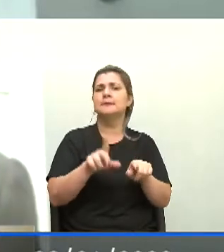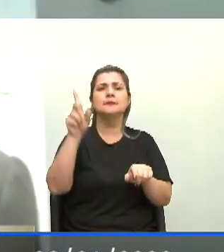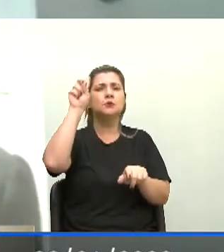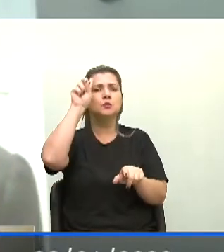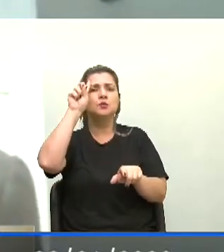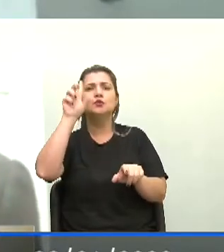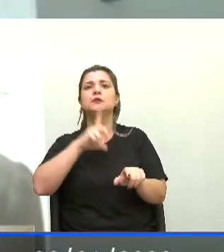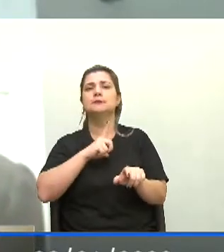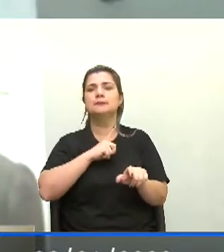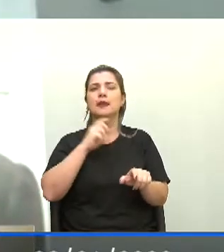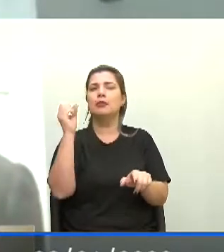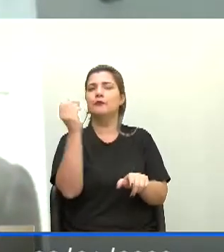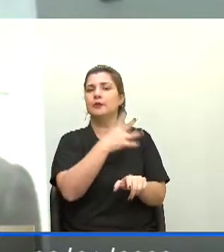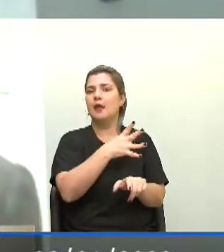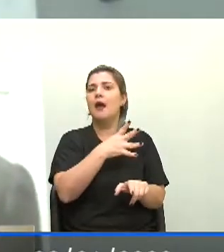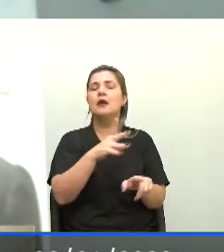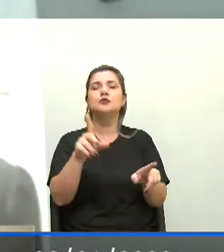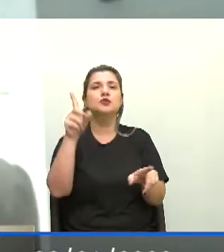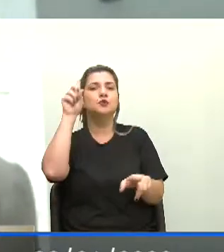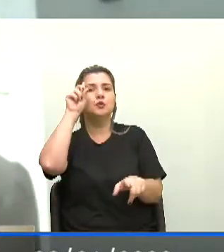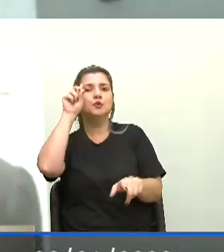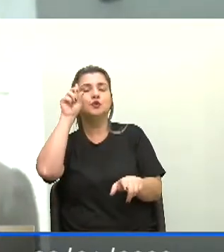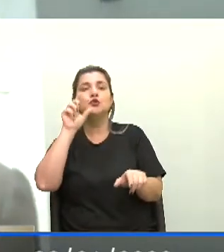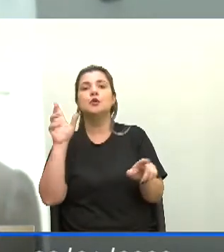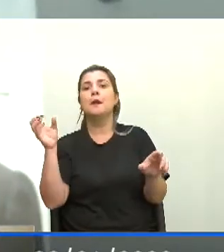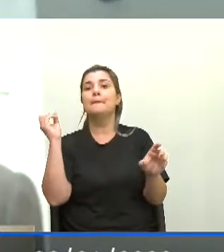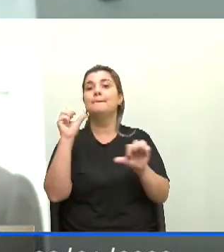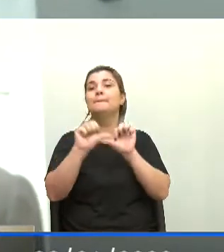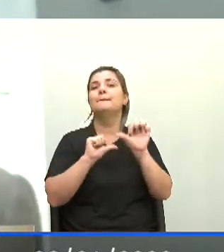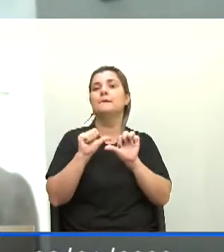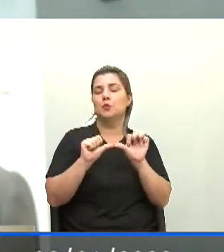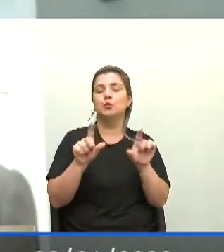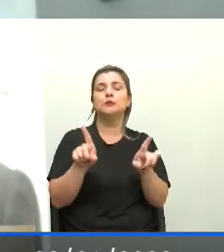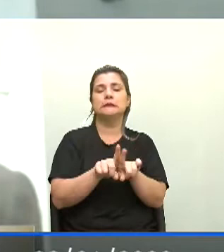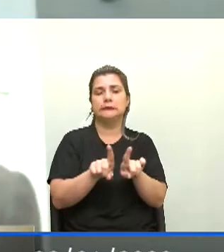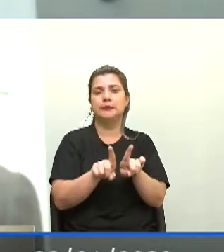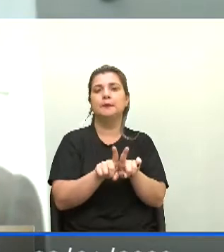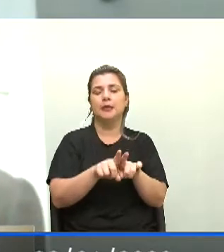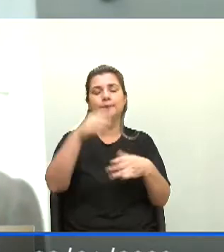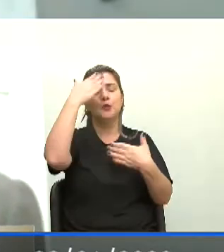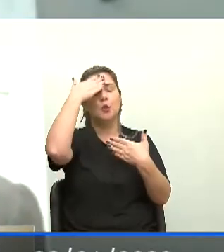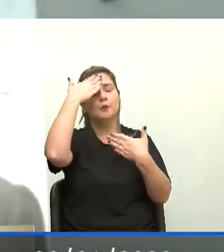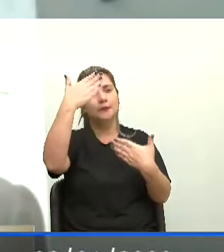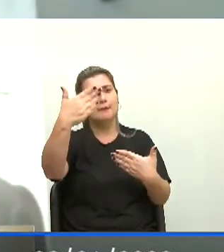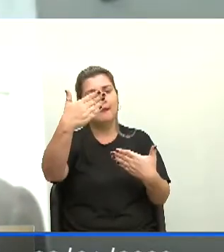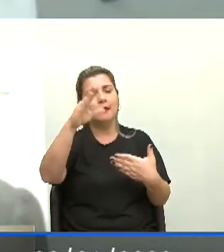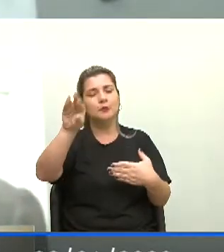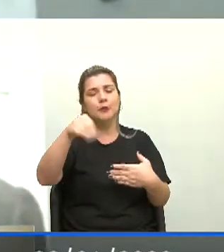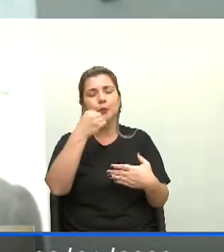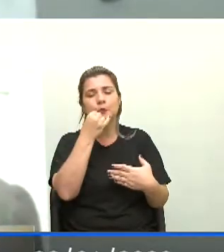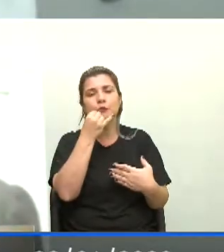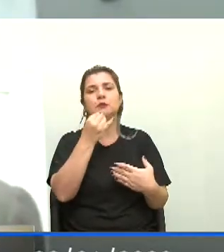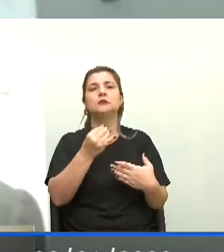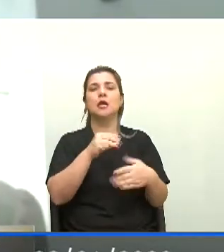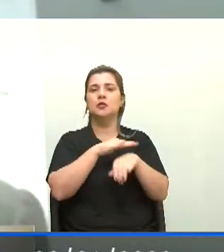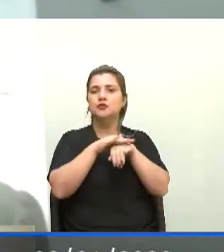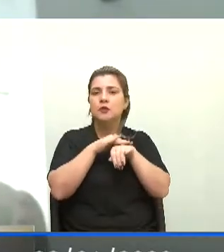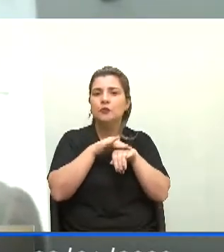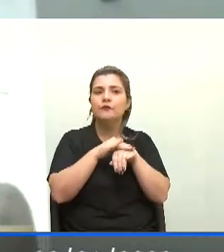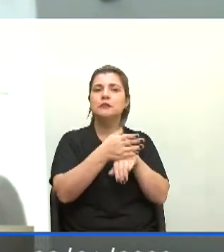muda. E todo dia a gente está com uma nova ação. Obrigado aí pela oportunidade de estar conversando com